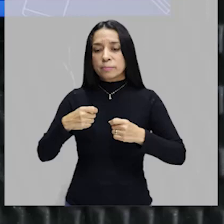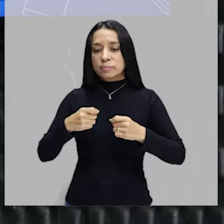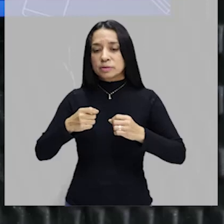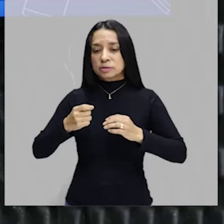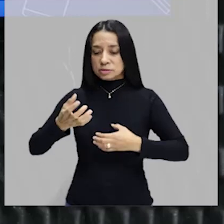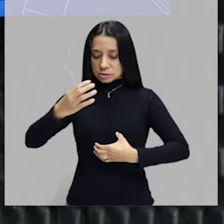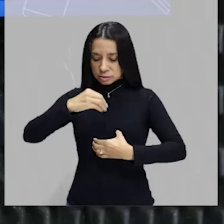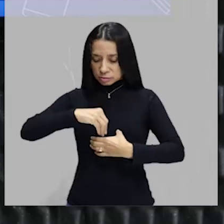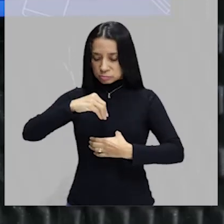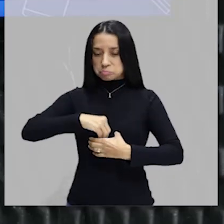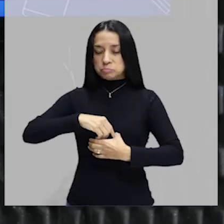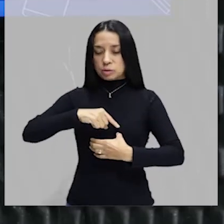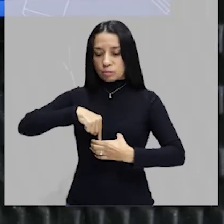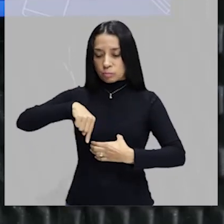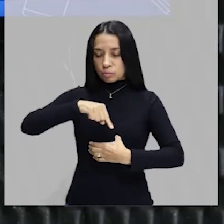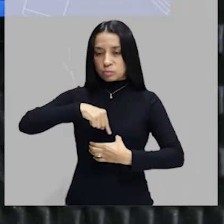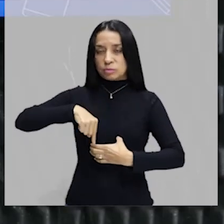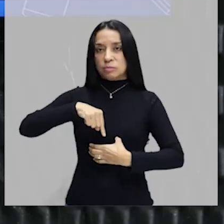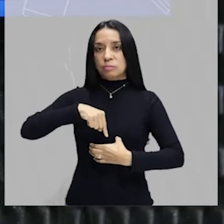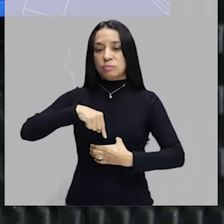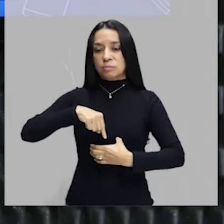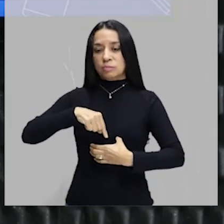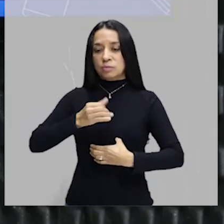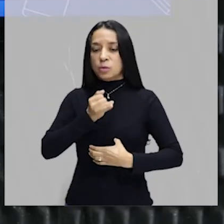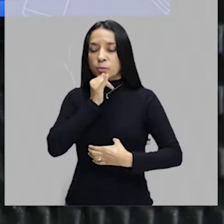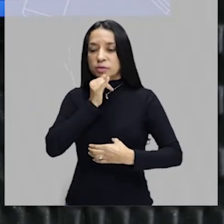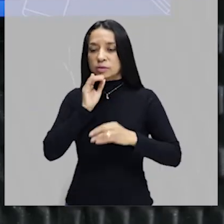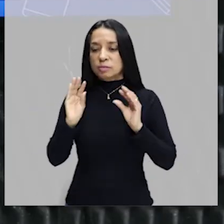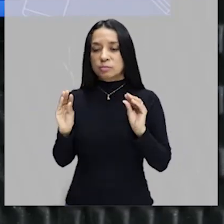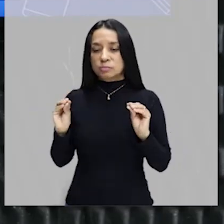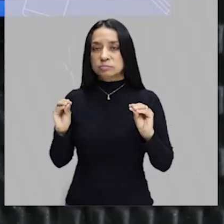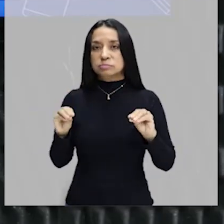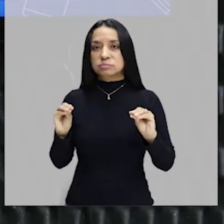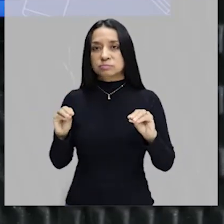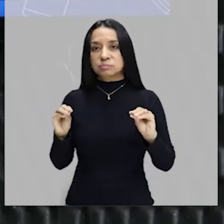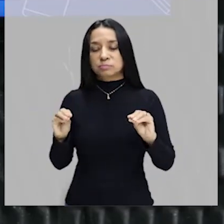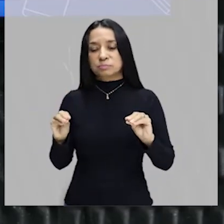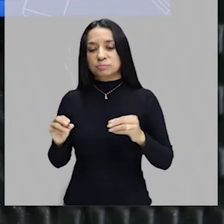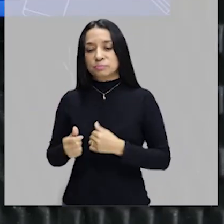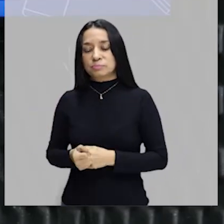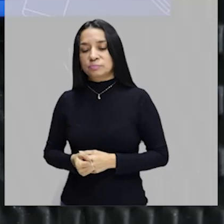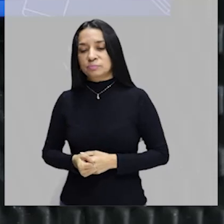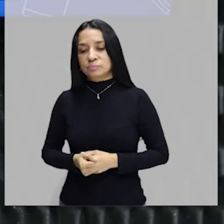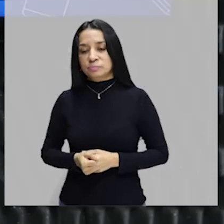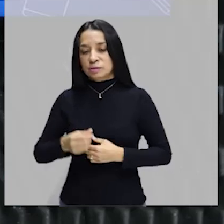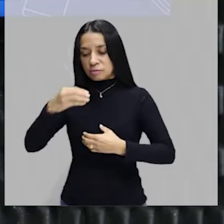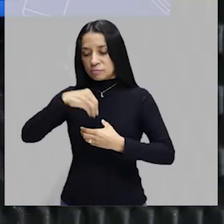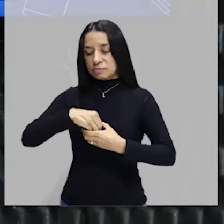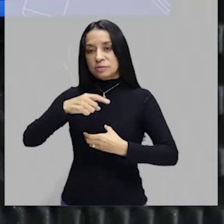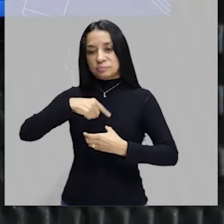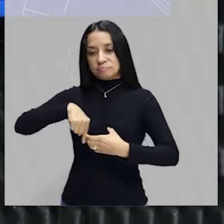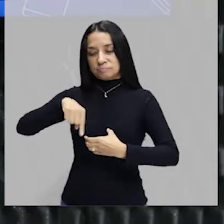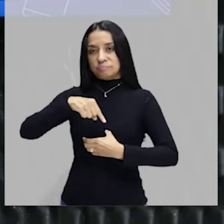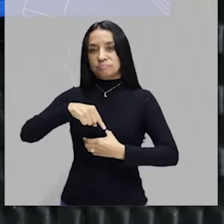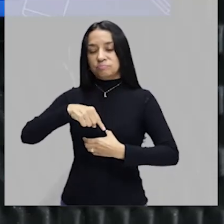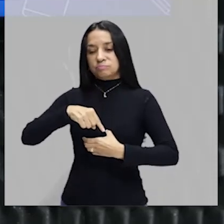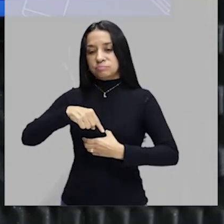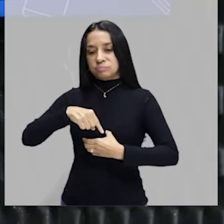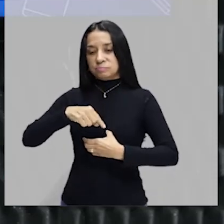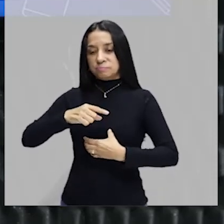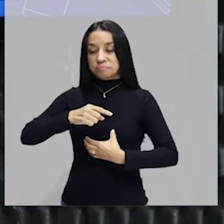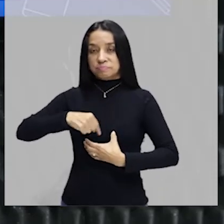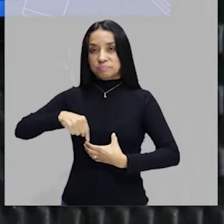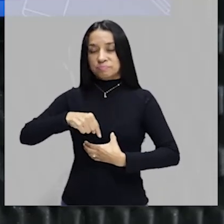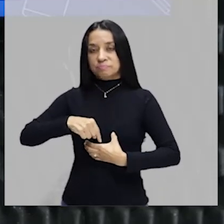bolsa chamada de marsúpio, tá? É o exemplo do canguru. Então quando ele nasce, ele ainda fica dentro da bolsa que fica no abdômen da